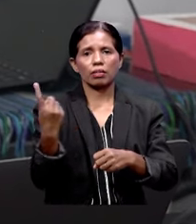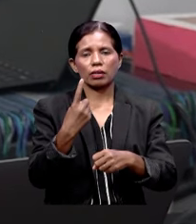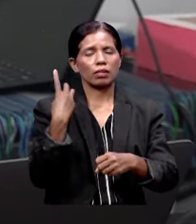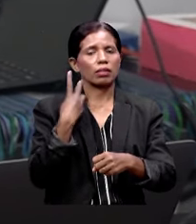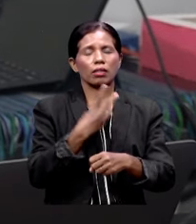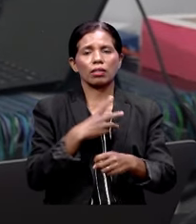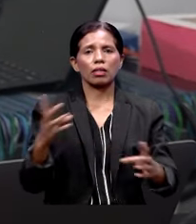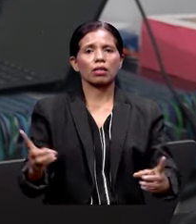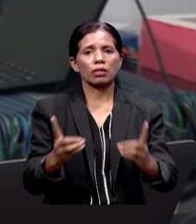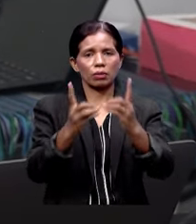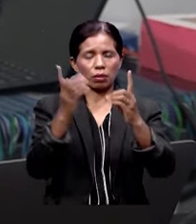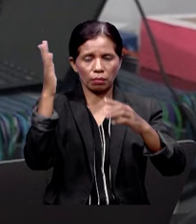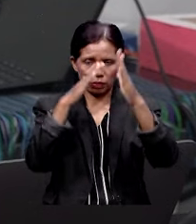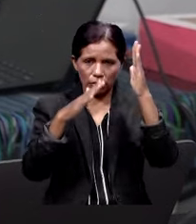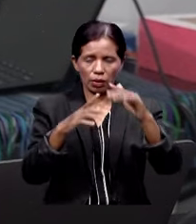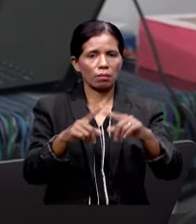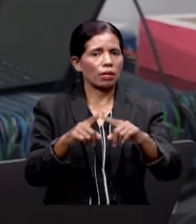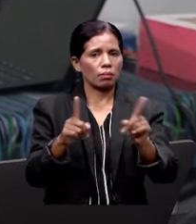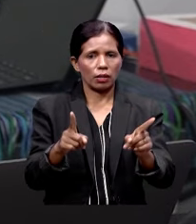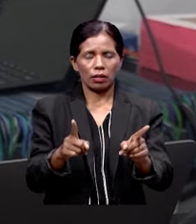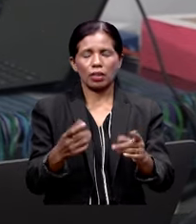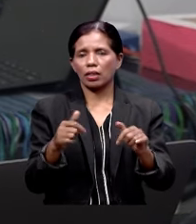ia problema. Mas bem ita ne Laos